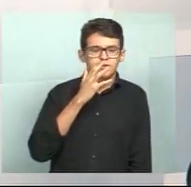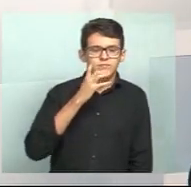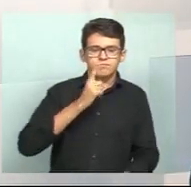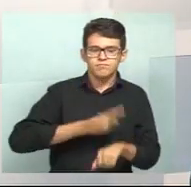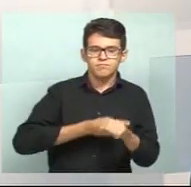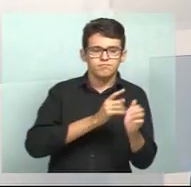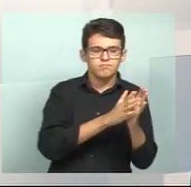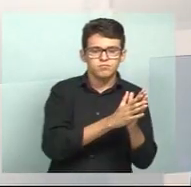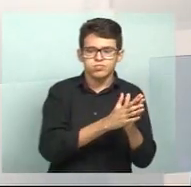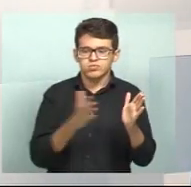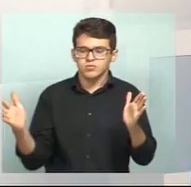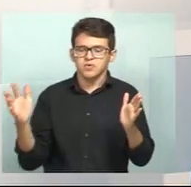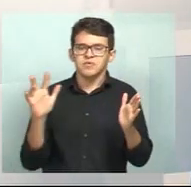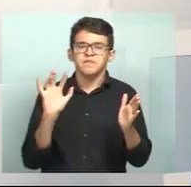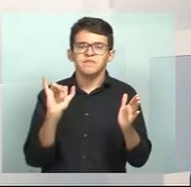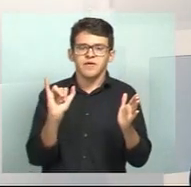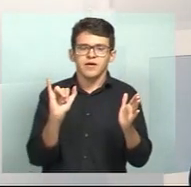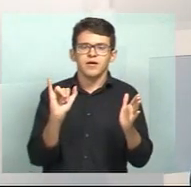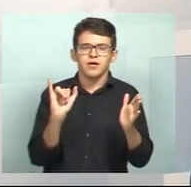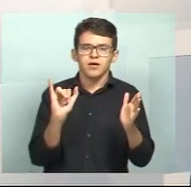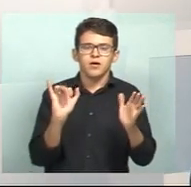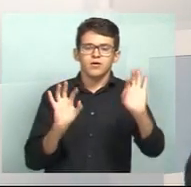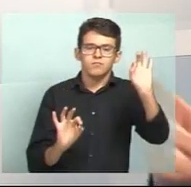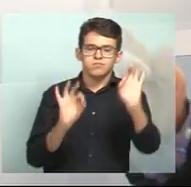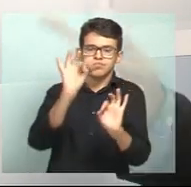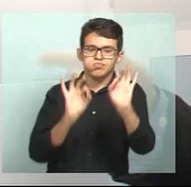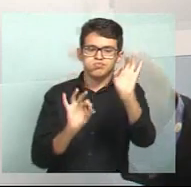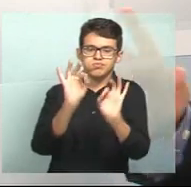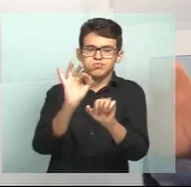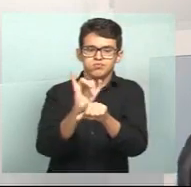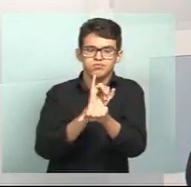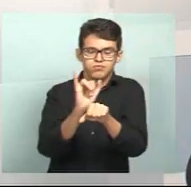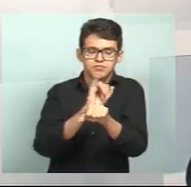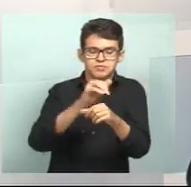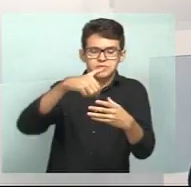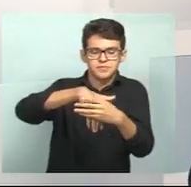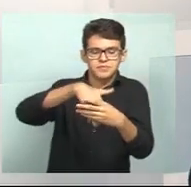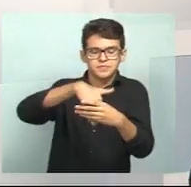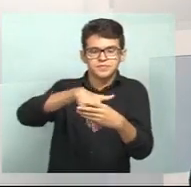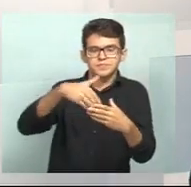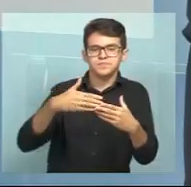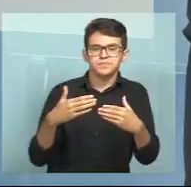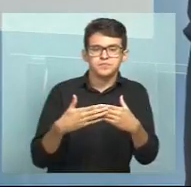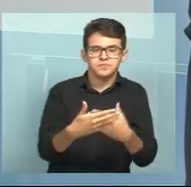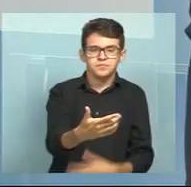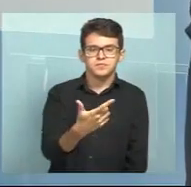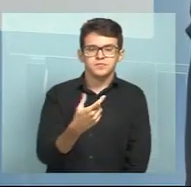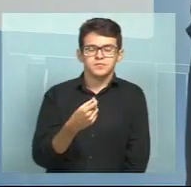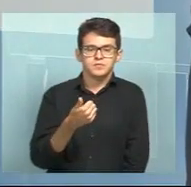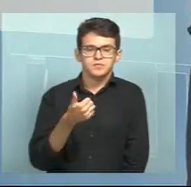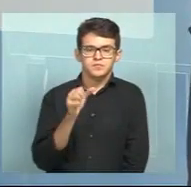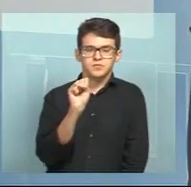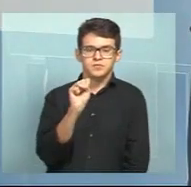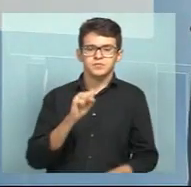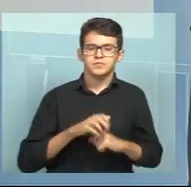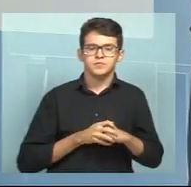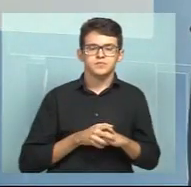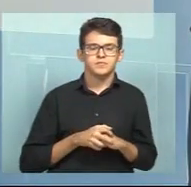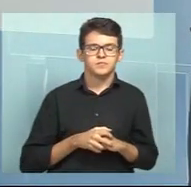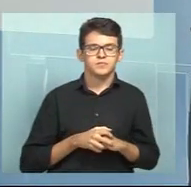os preparativos para a eleição de 2018. Deixa eu só fazer a avaliação aqui do que os outros...